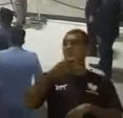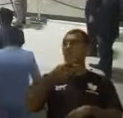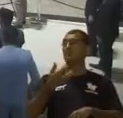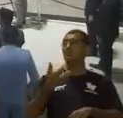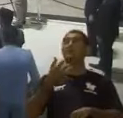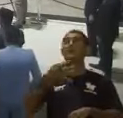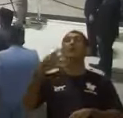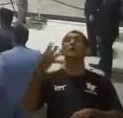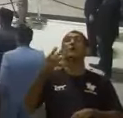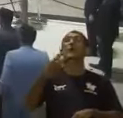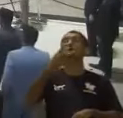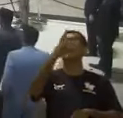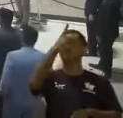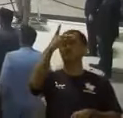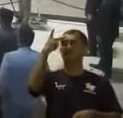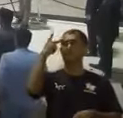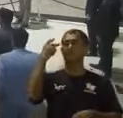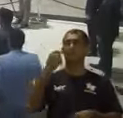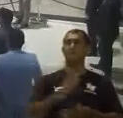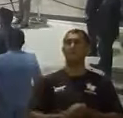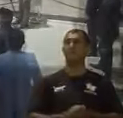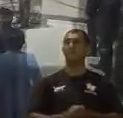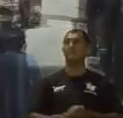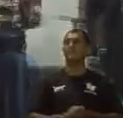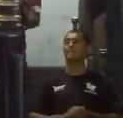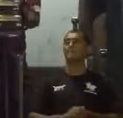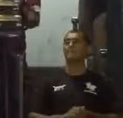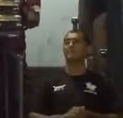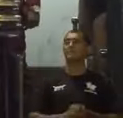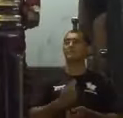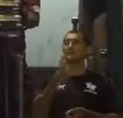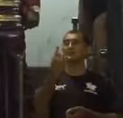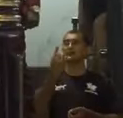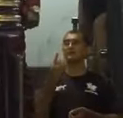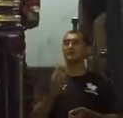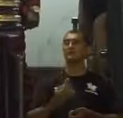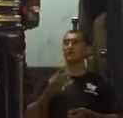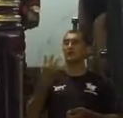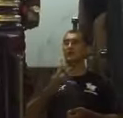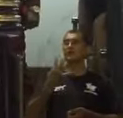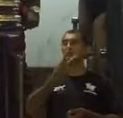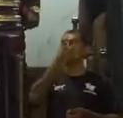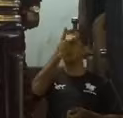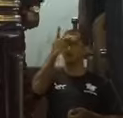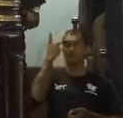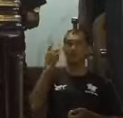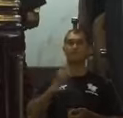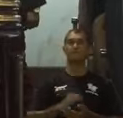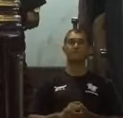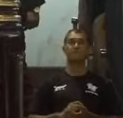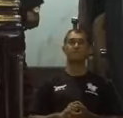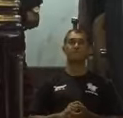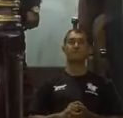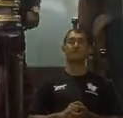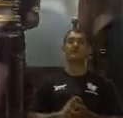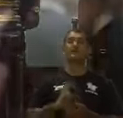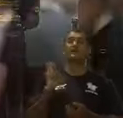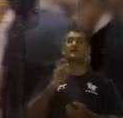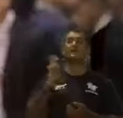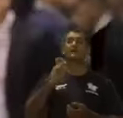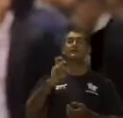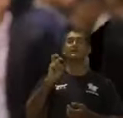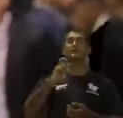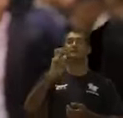quero a quarta pessoa para Jesus. Está vindo a quarta pessoa para Jesus. Onde está a